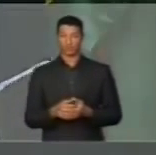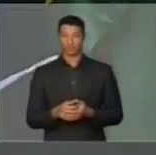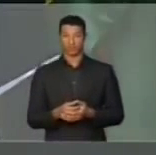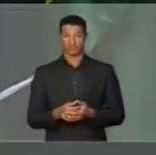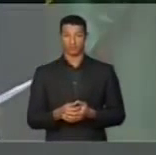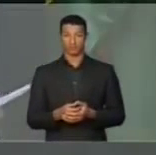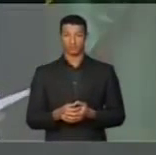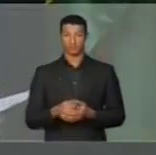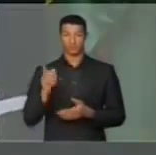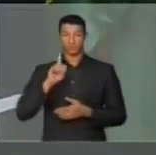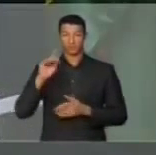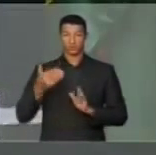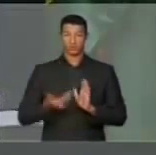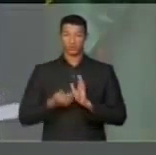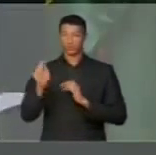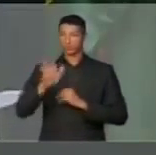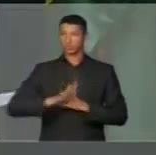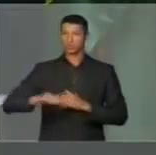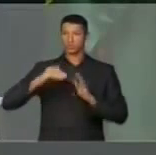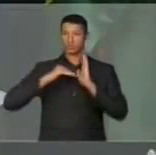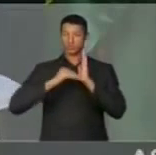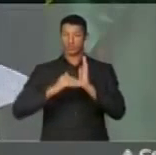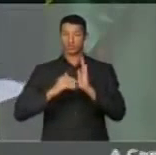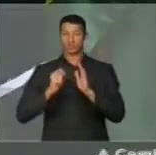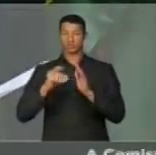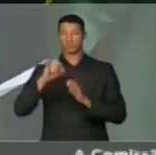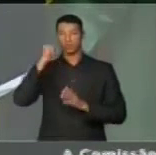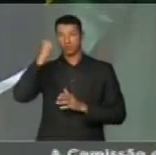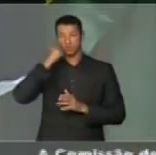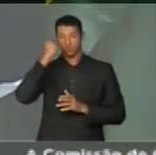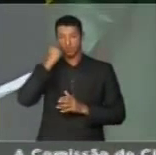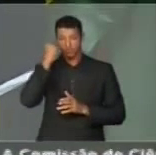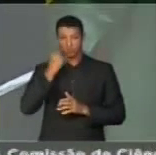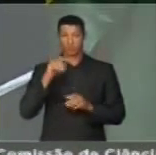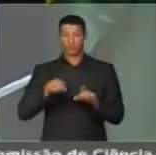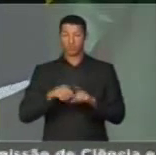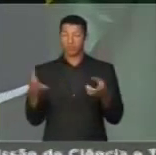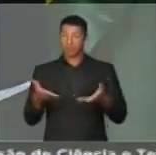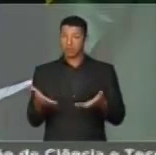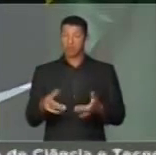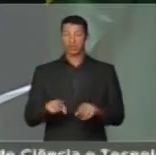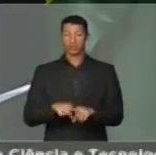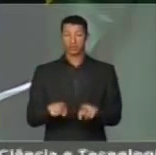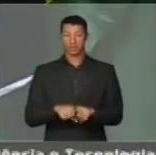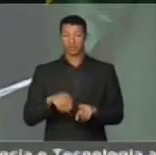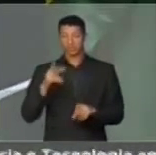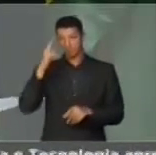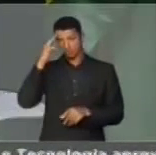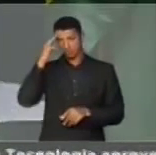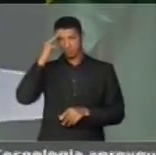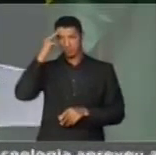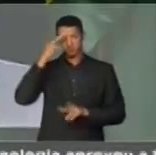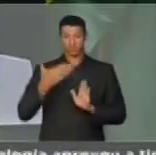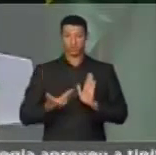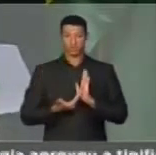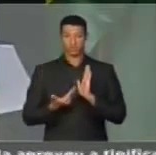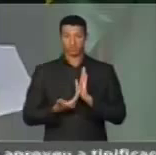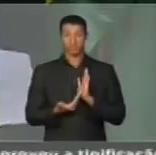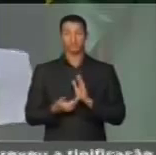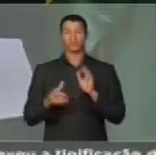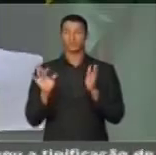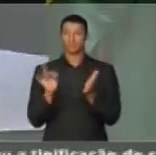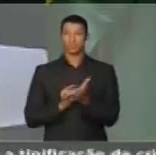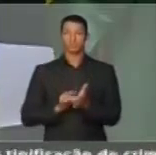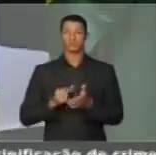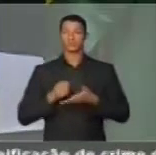não só a nível de Senado, como senador, e agora também com sua experiência nessa casa.